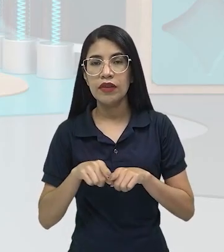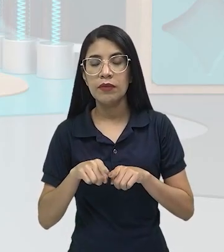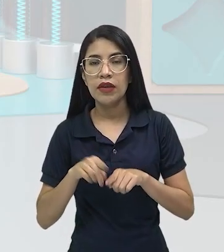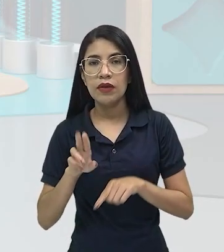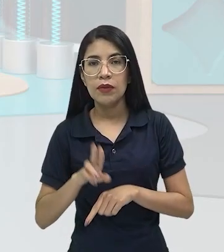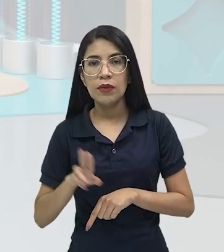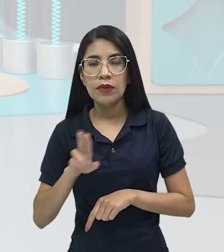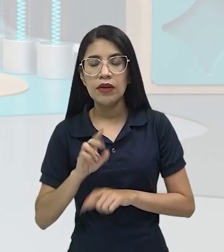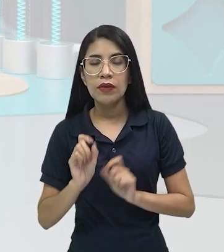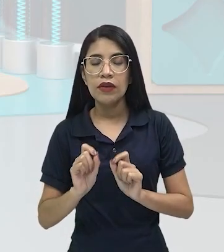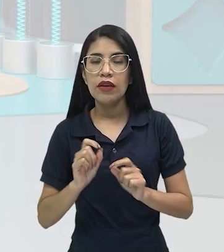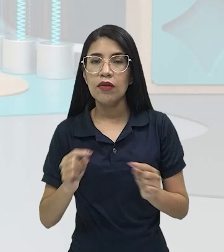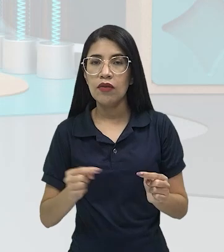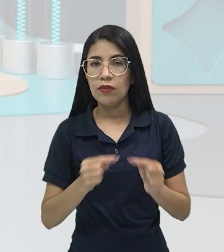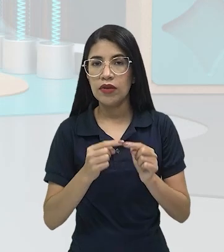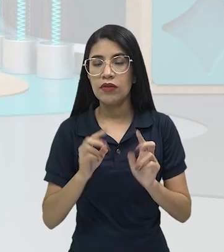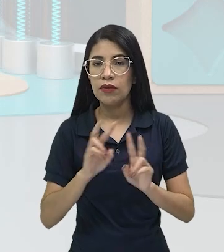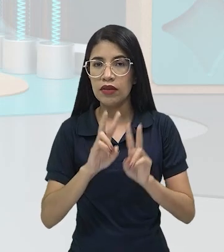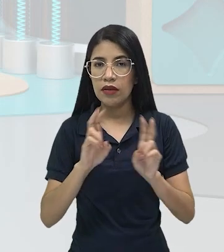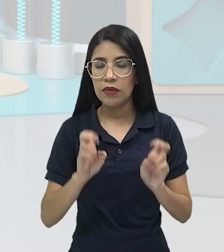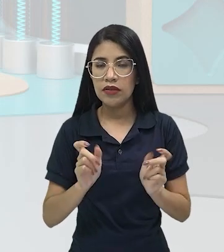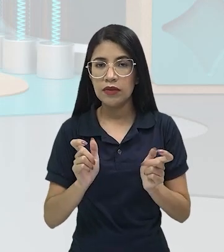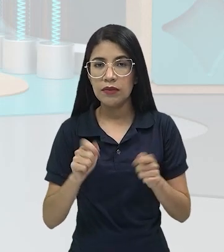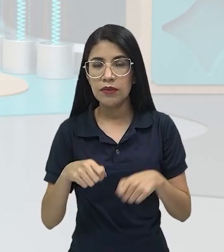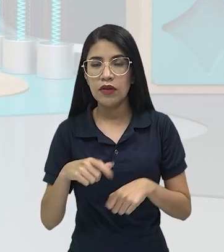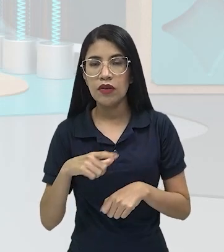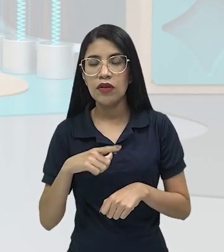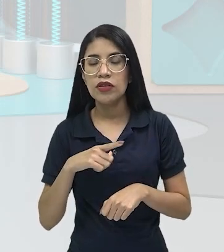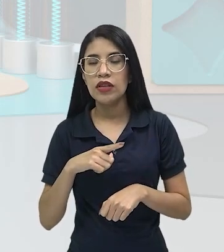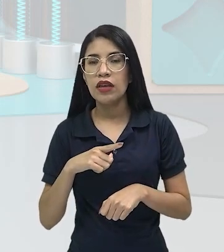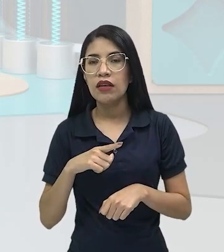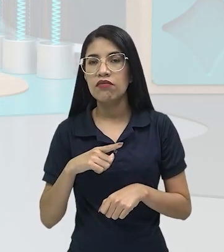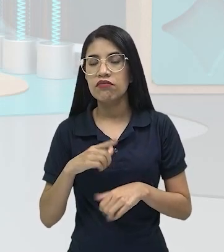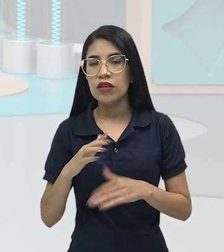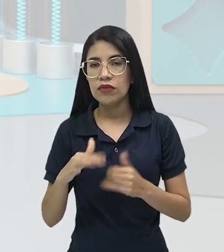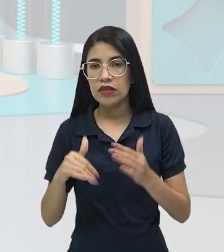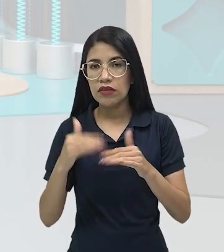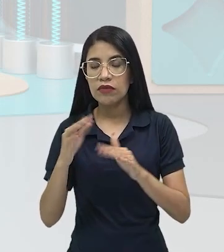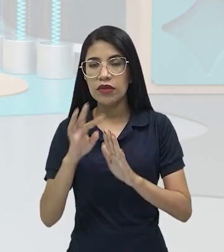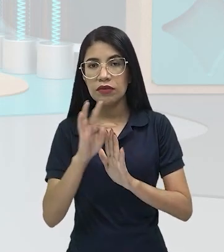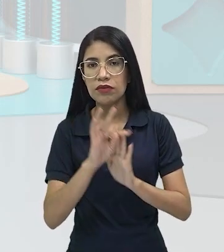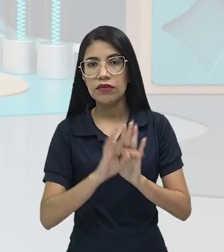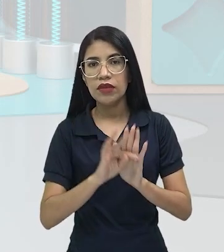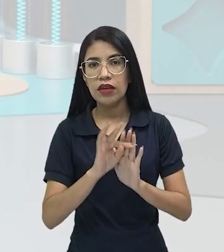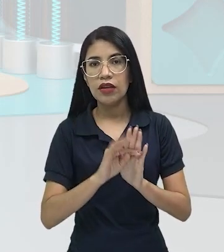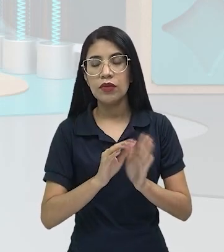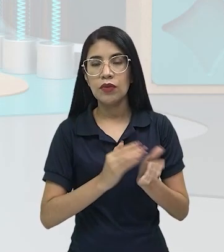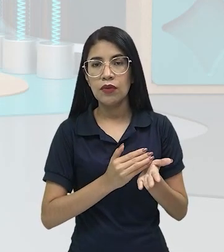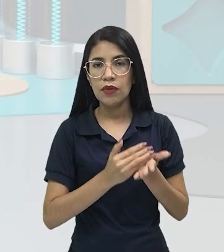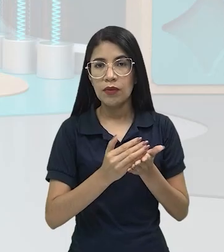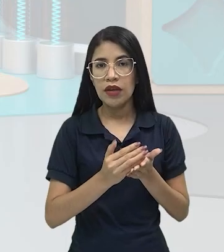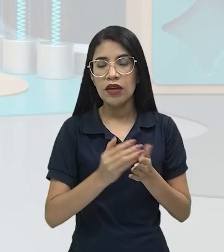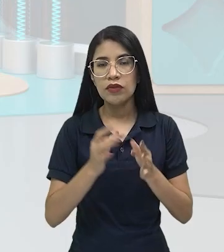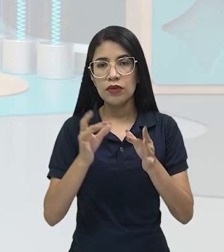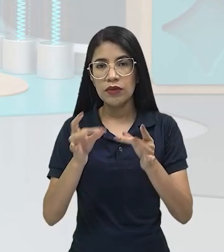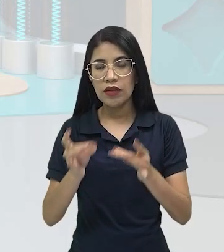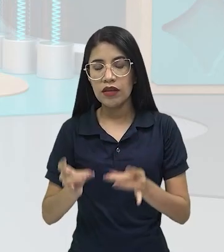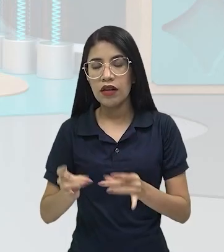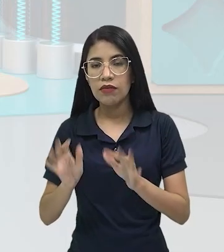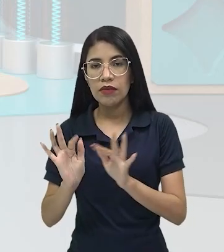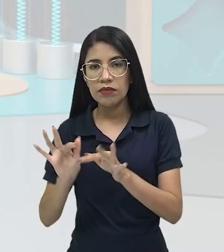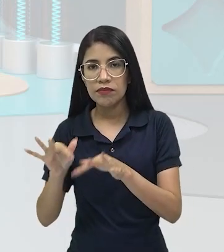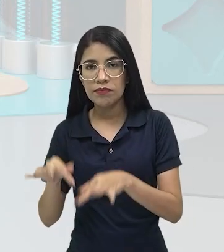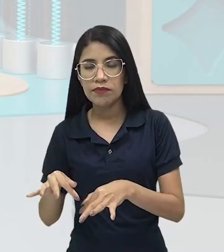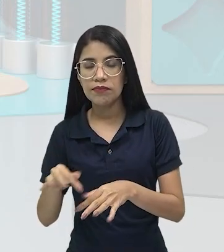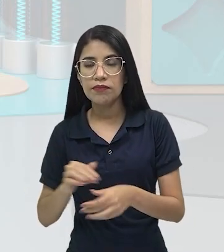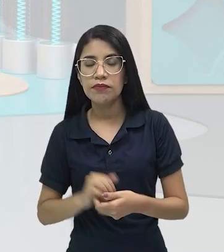acordo com a temática para que você possa gerar esse desenvolvimento textual, um início, meio e fim muito bem